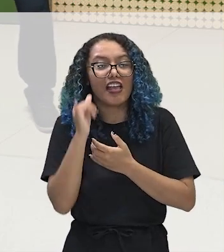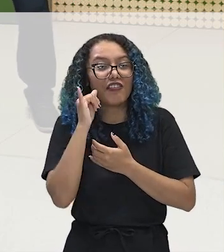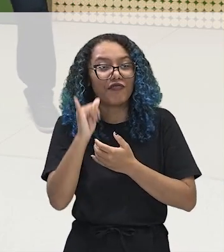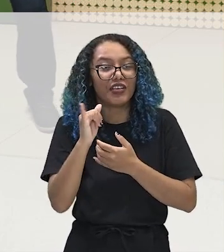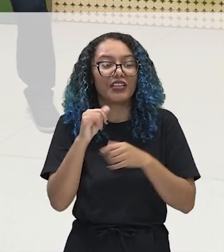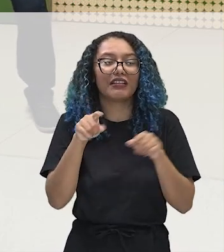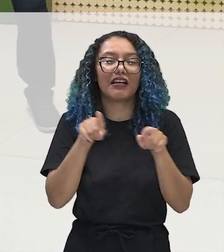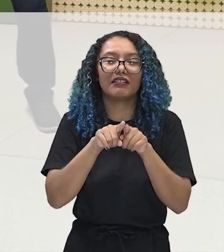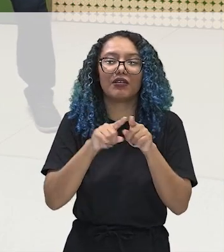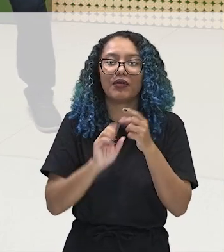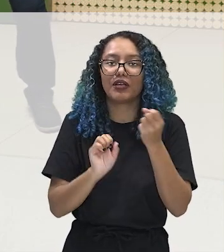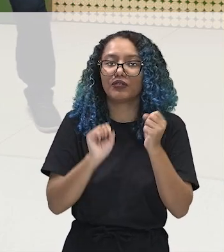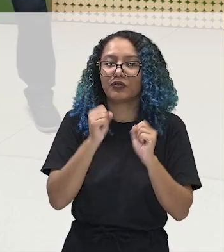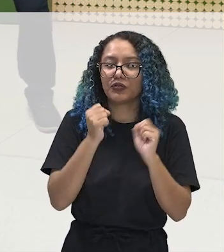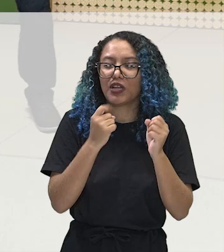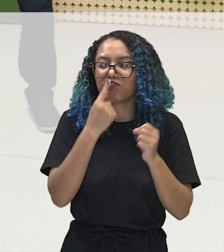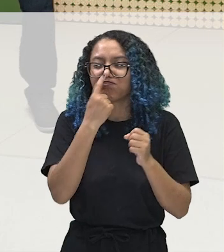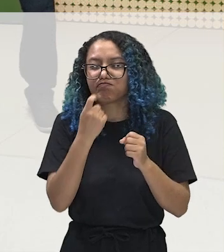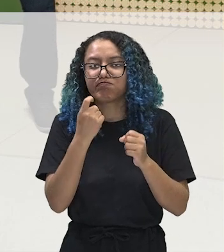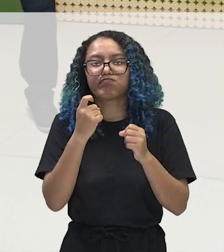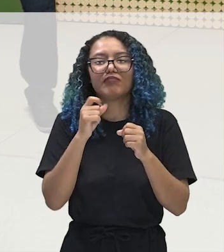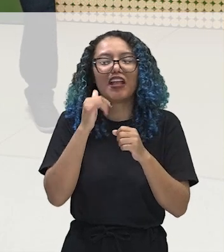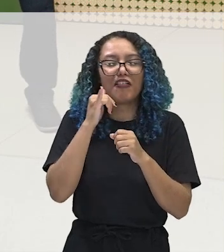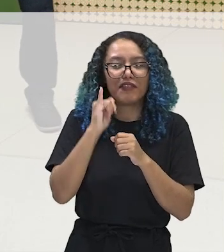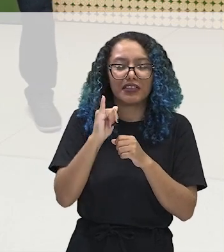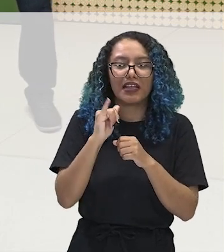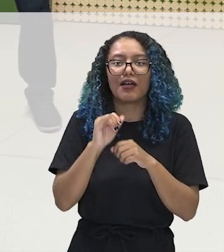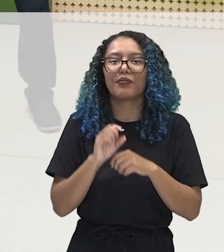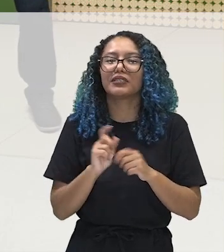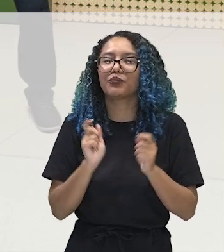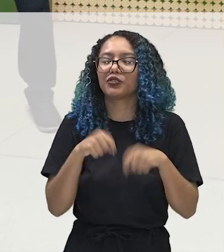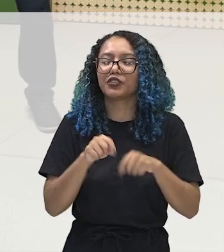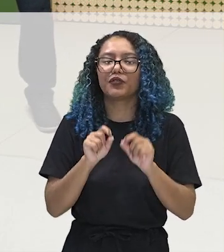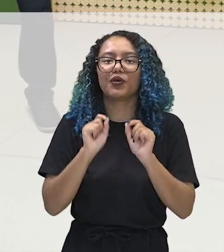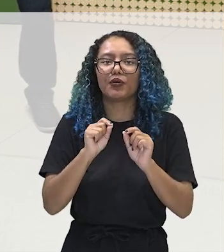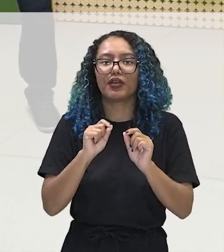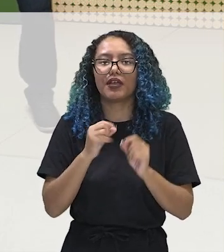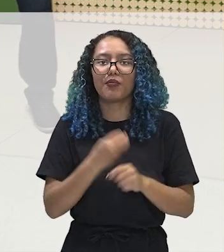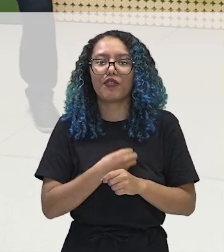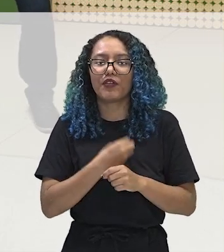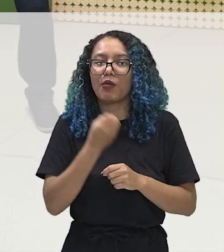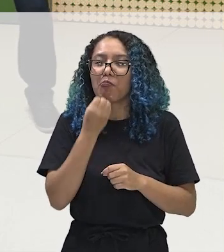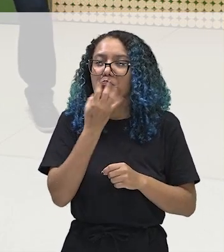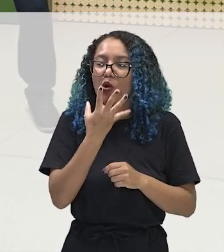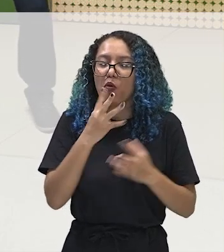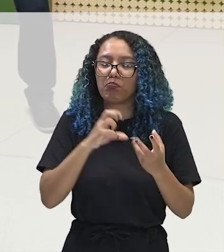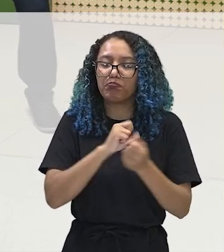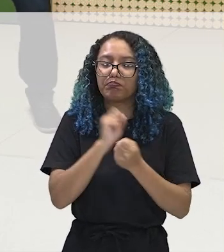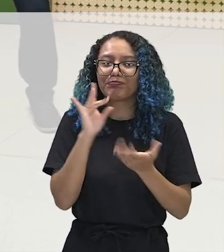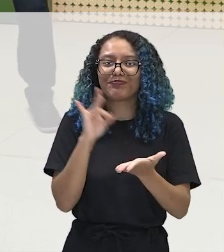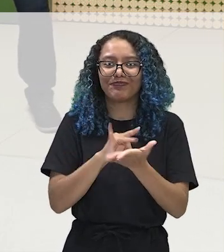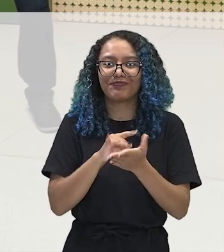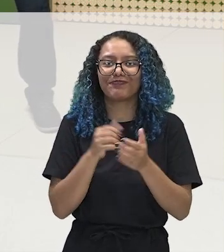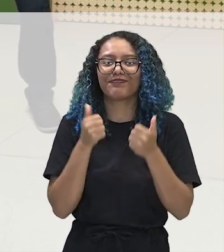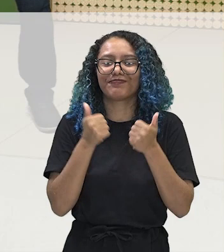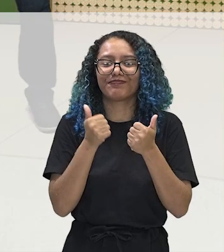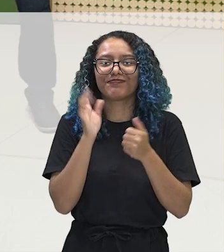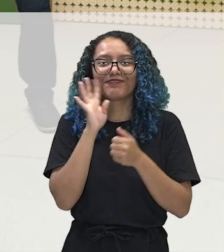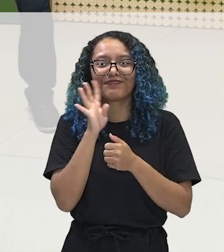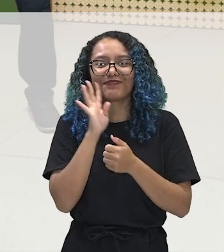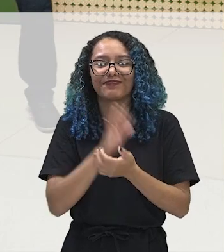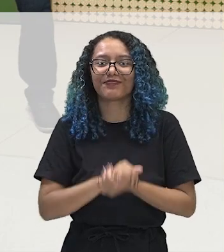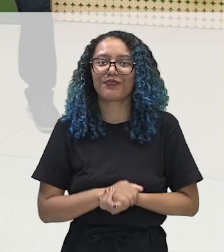uma indústria tão poluidora, para que nós tenhamos cada vez mais uma vida sustentável. Muito legal, né,